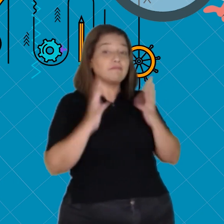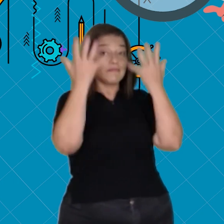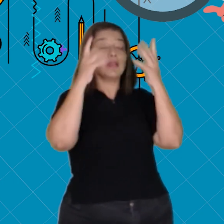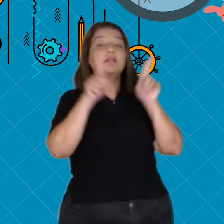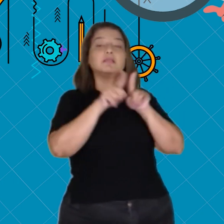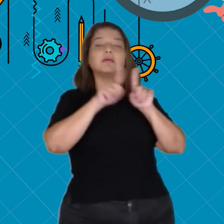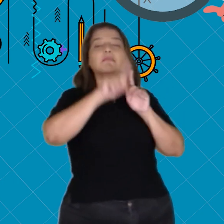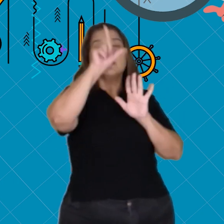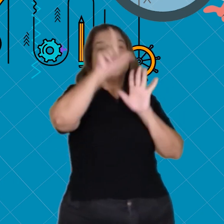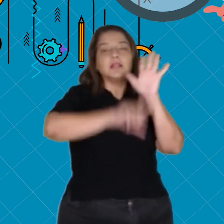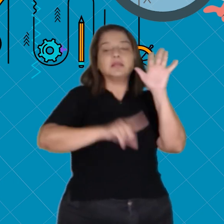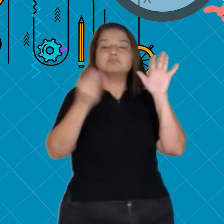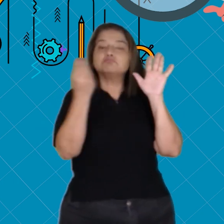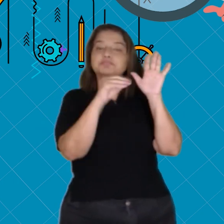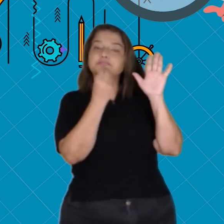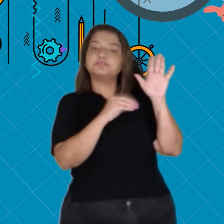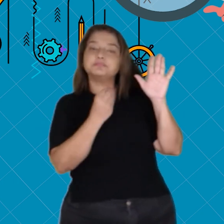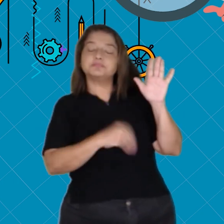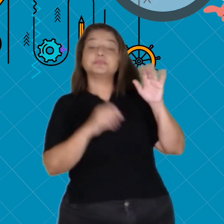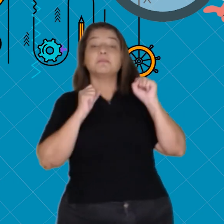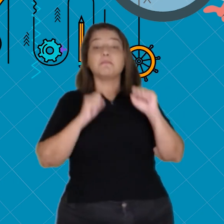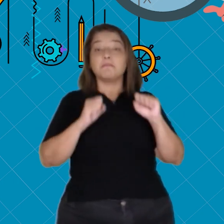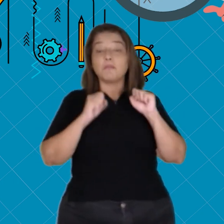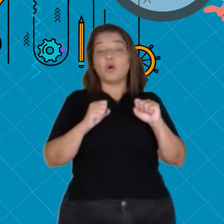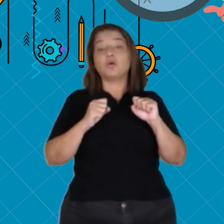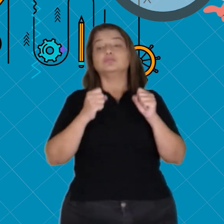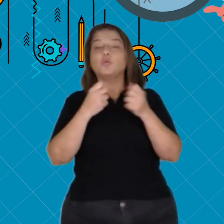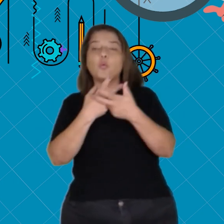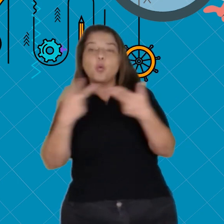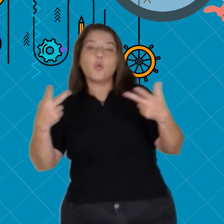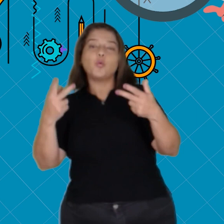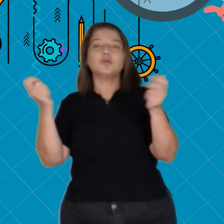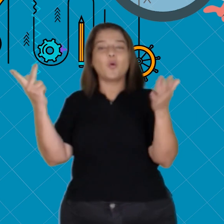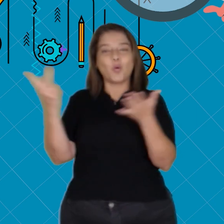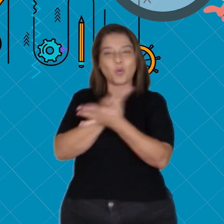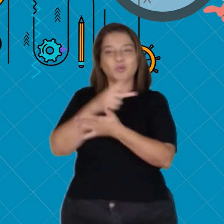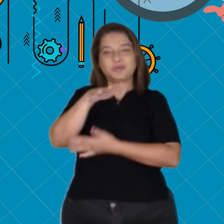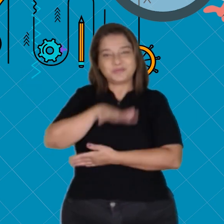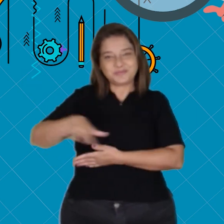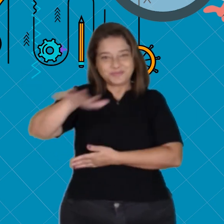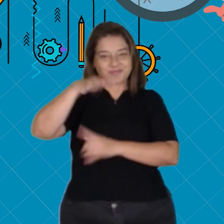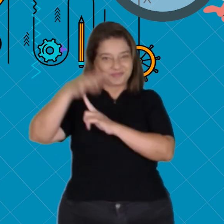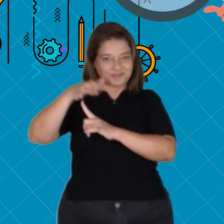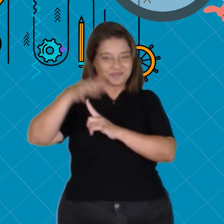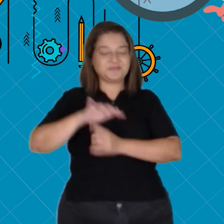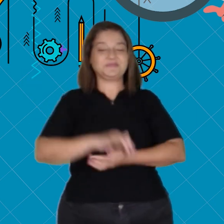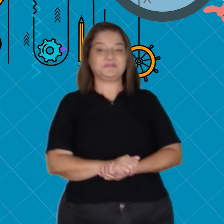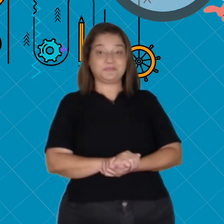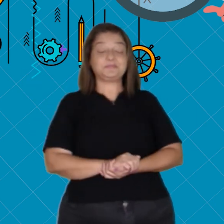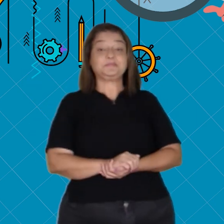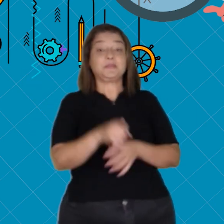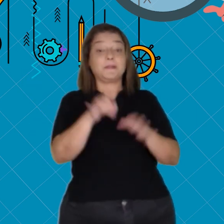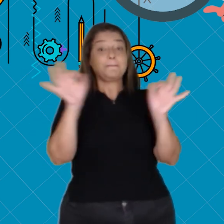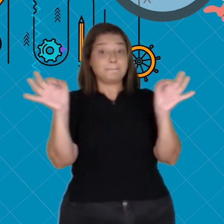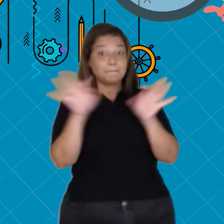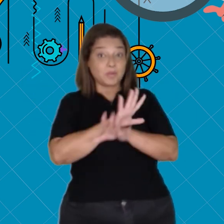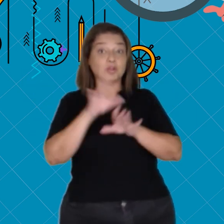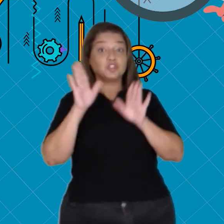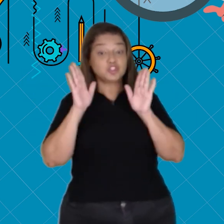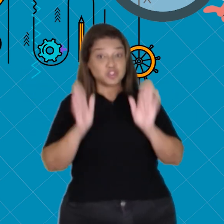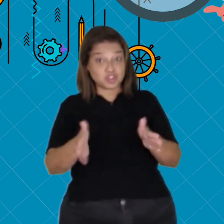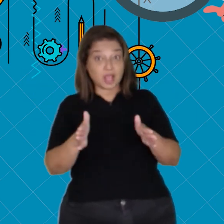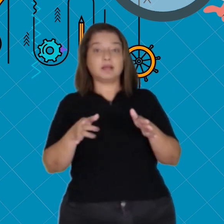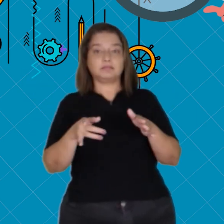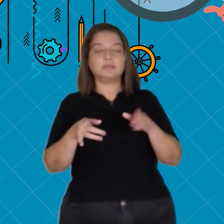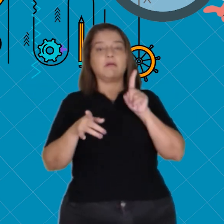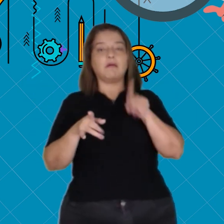as possíveis atividades e atrações. Após o tempo de desenvolvimento, cada grupo fará